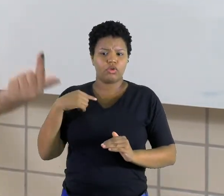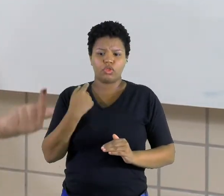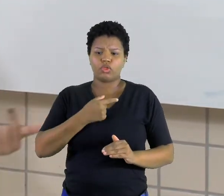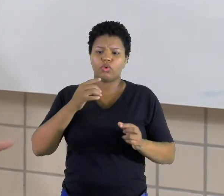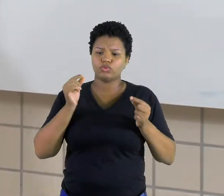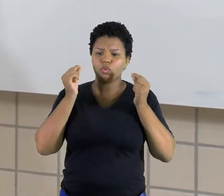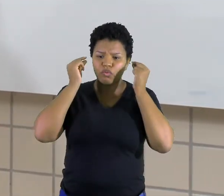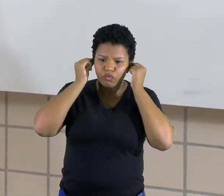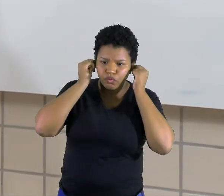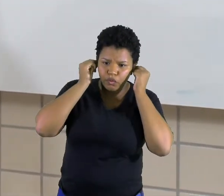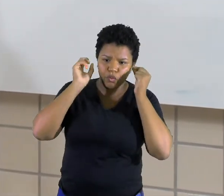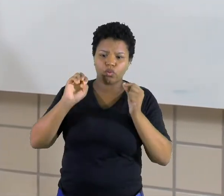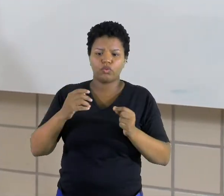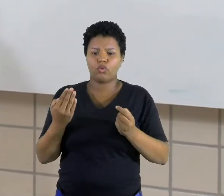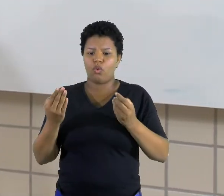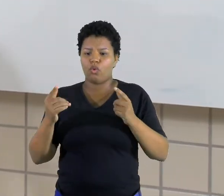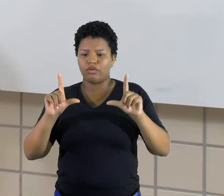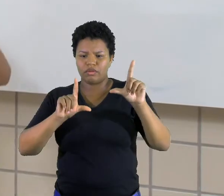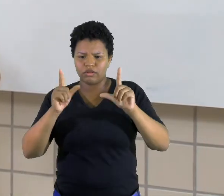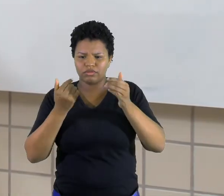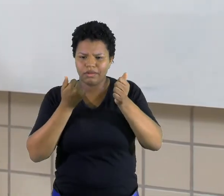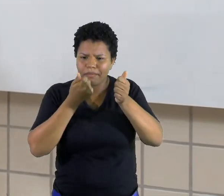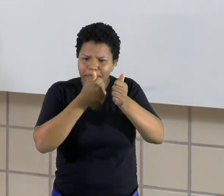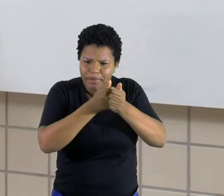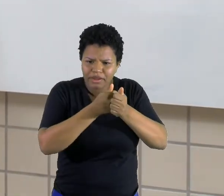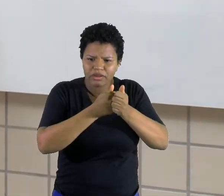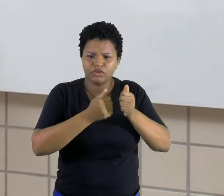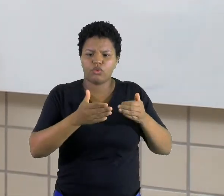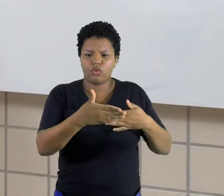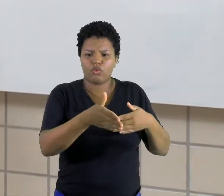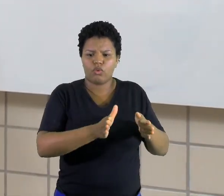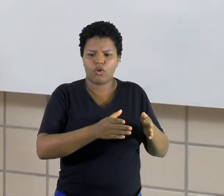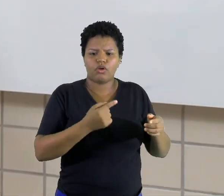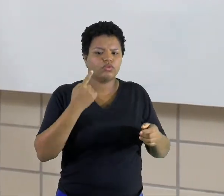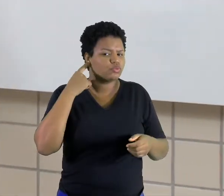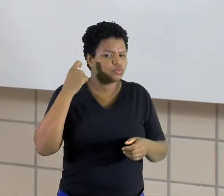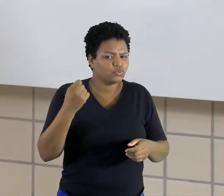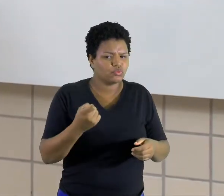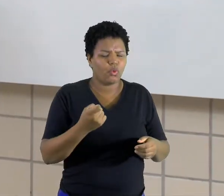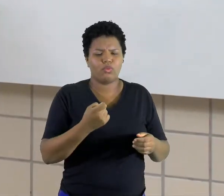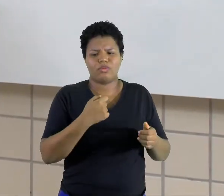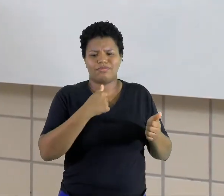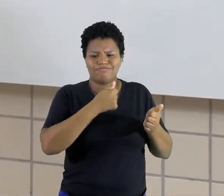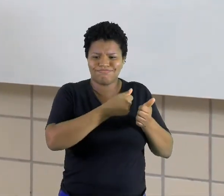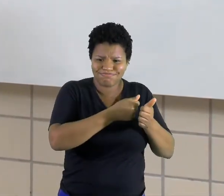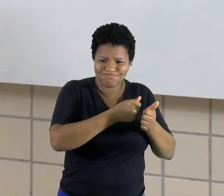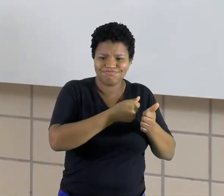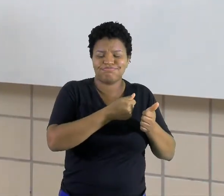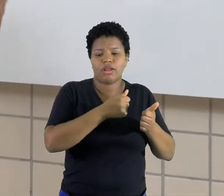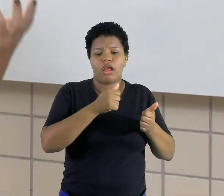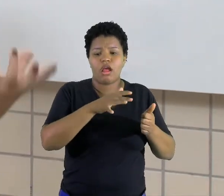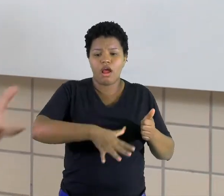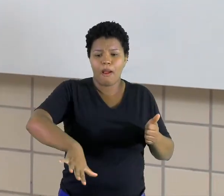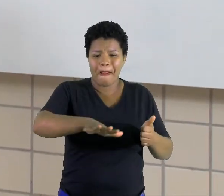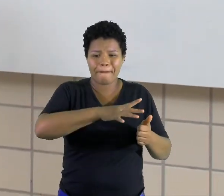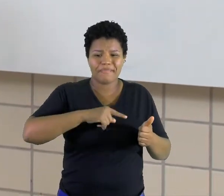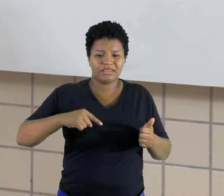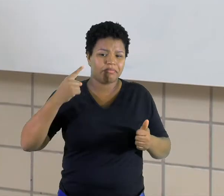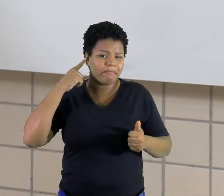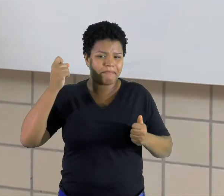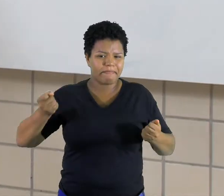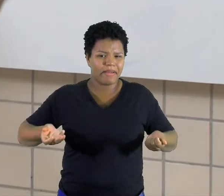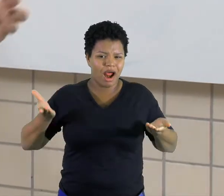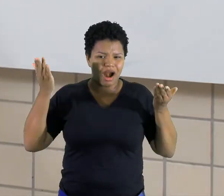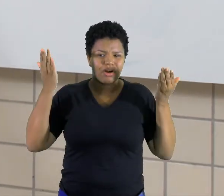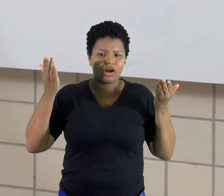perto da TV, perto de uma caixa de som, em ambientes muito barulhentos. Isso aí a gente chama de poluição sonora. Um carro